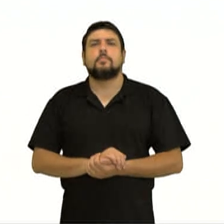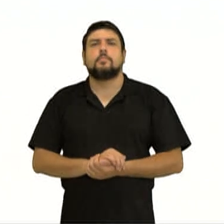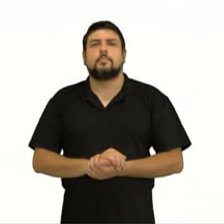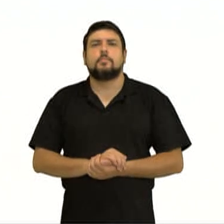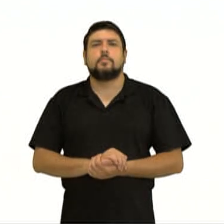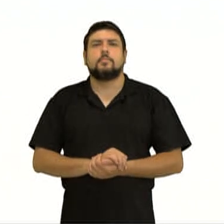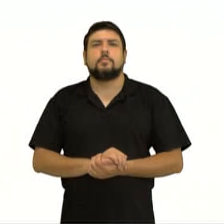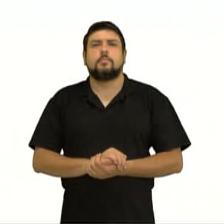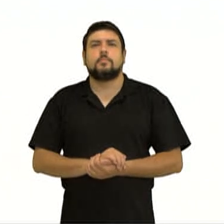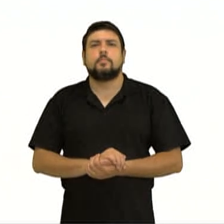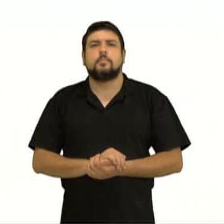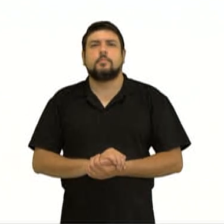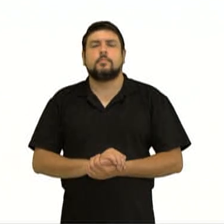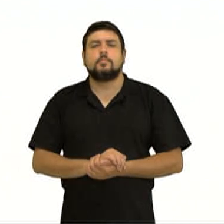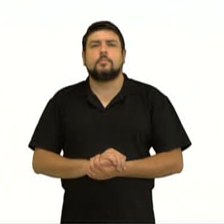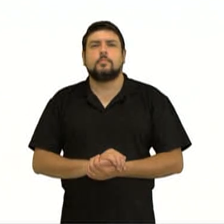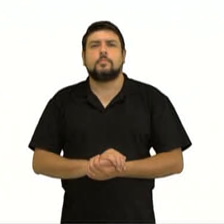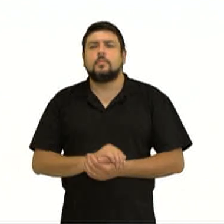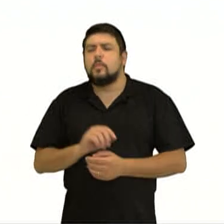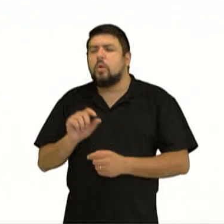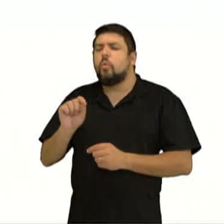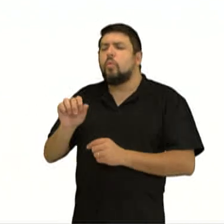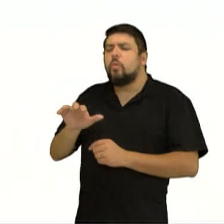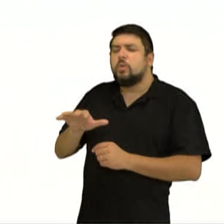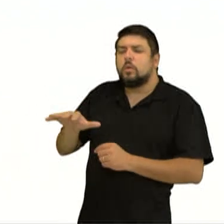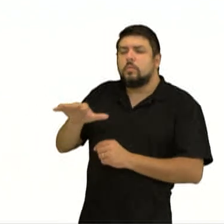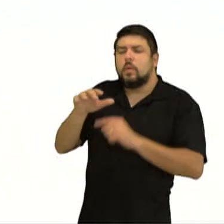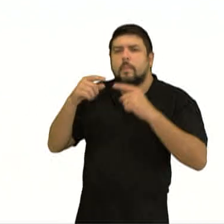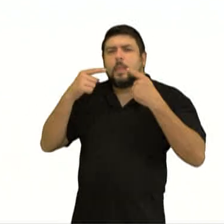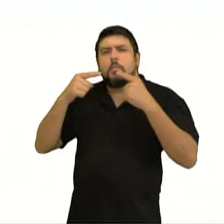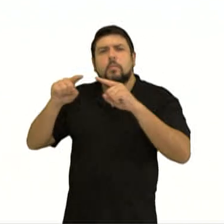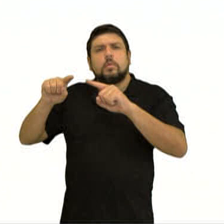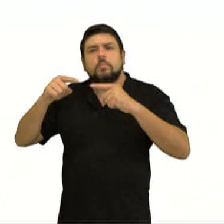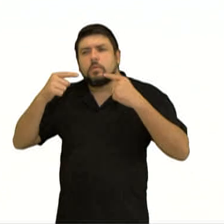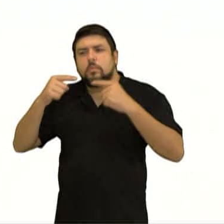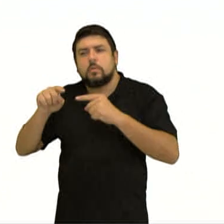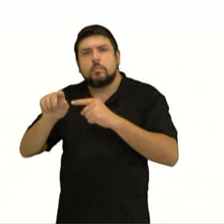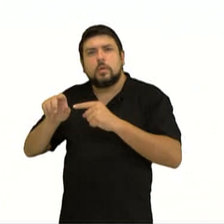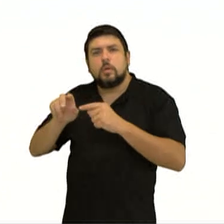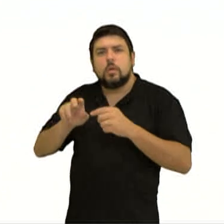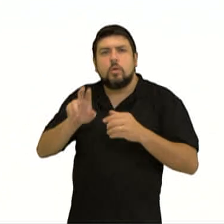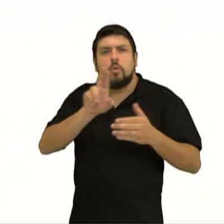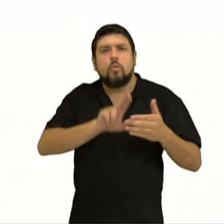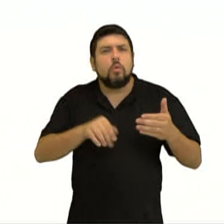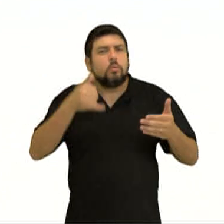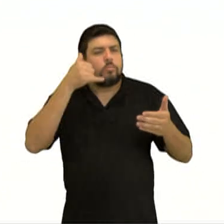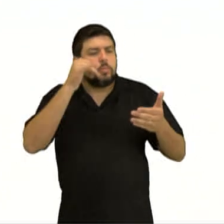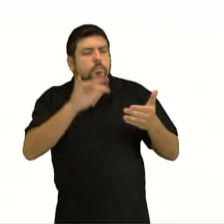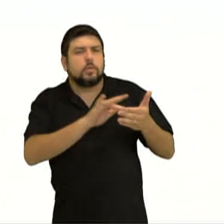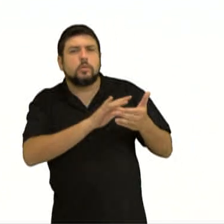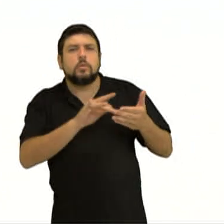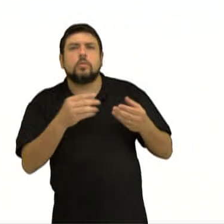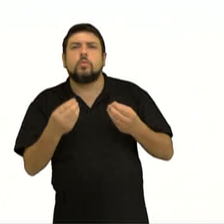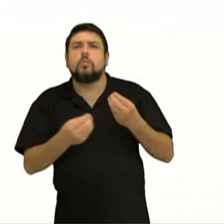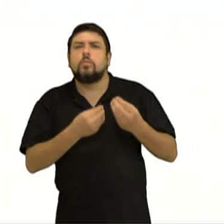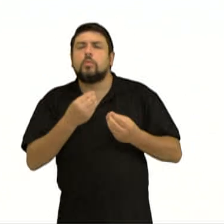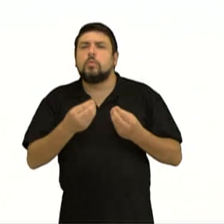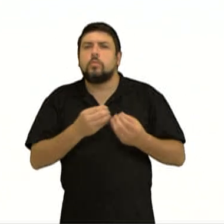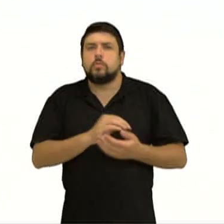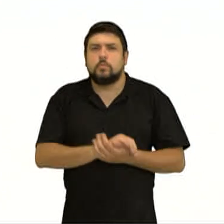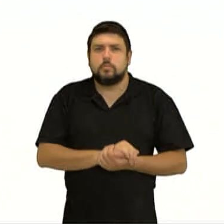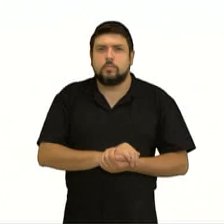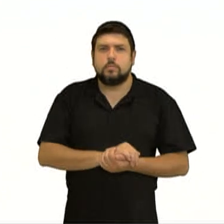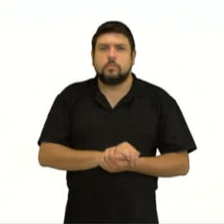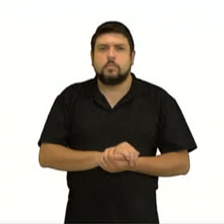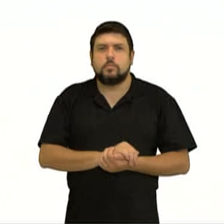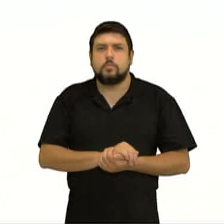phones into? O que os músicos transformam os seus celulares? Musicians can make. E a número 3 eu quero que vocês completem